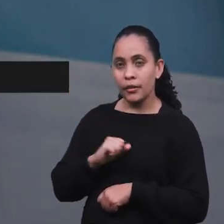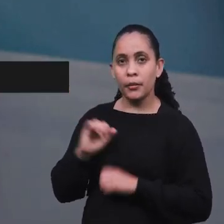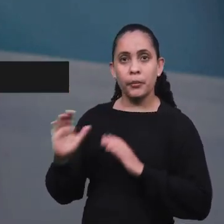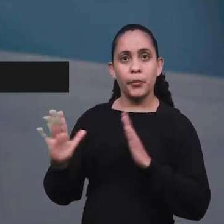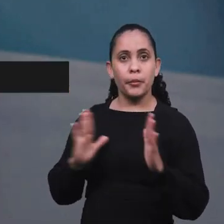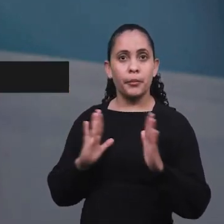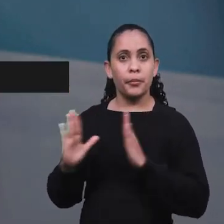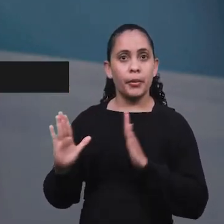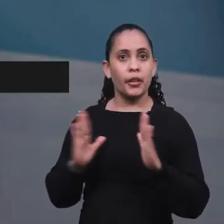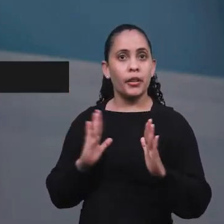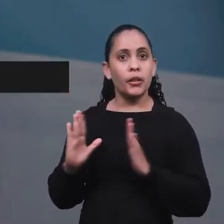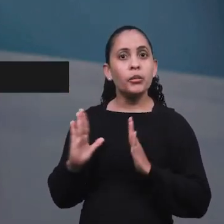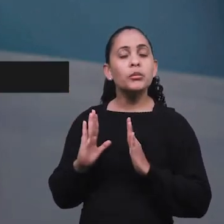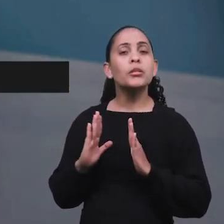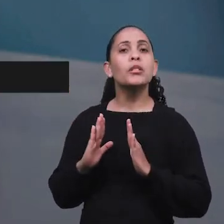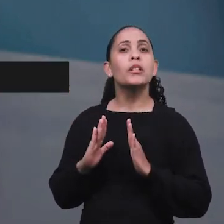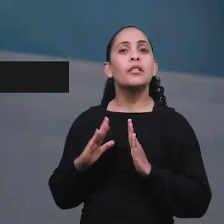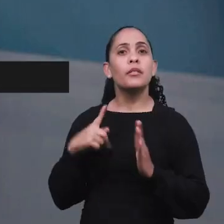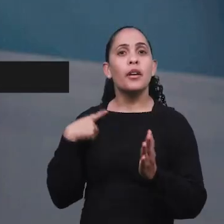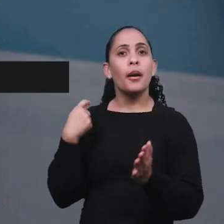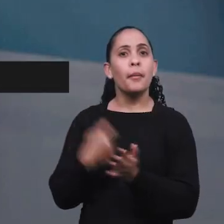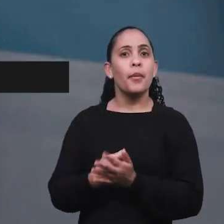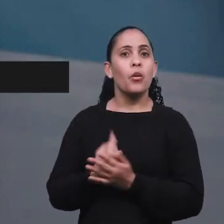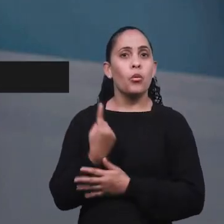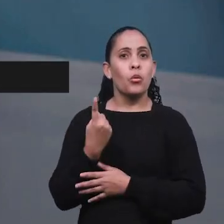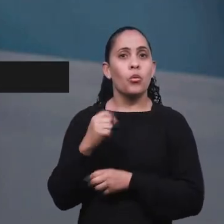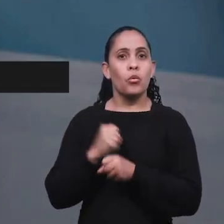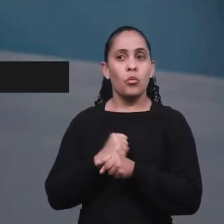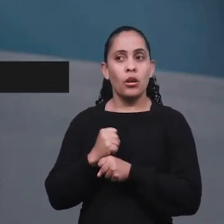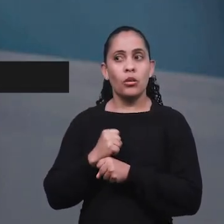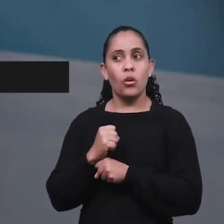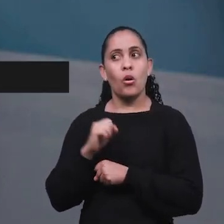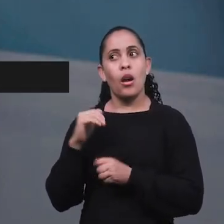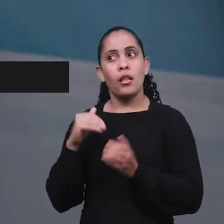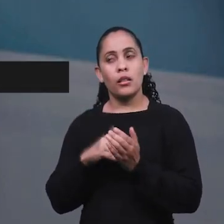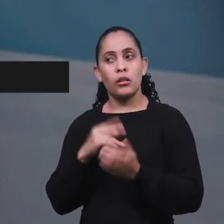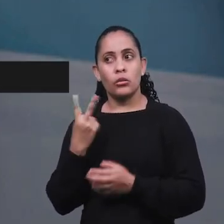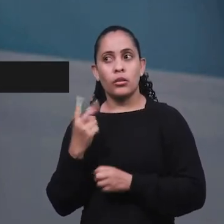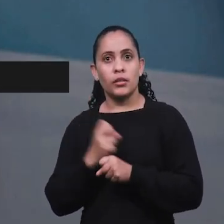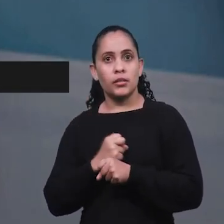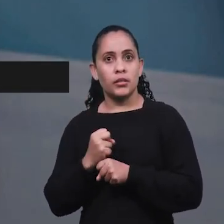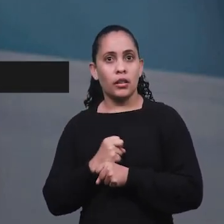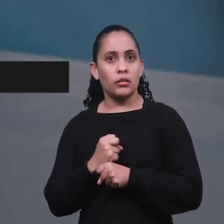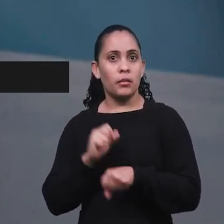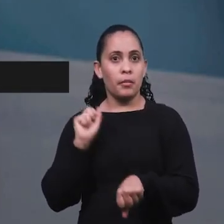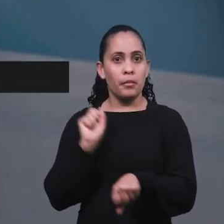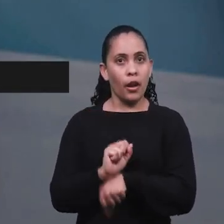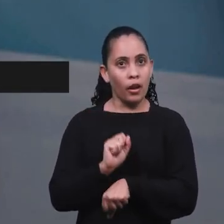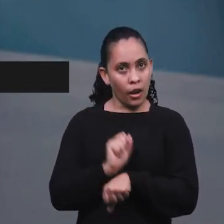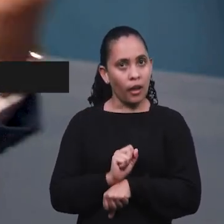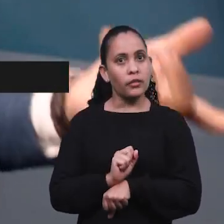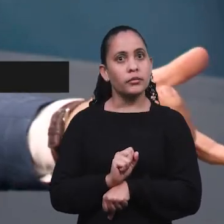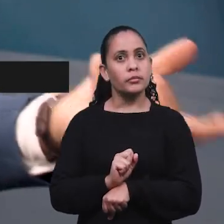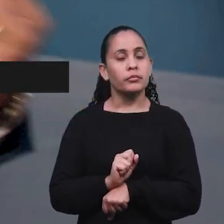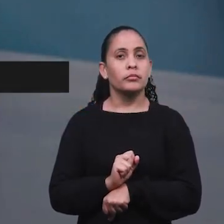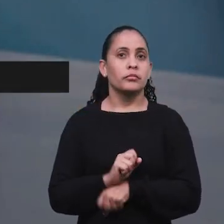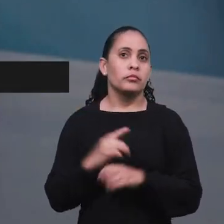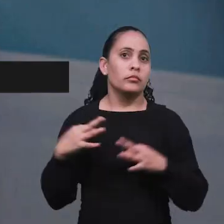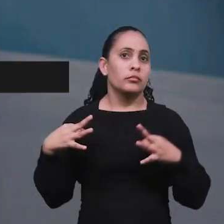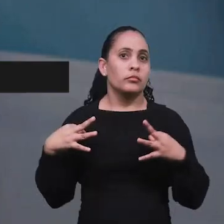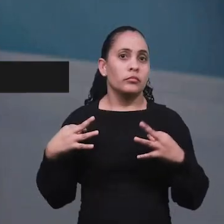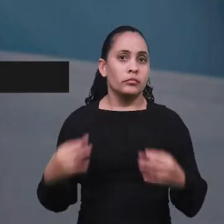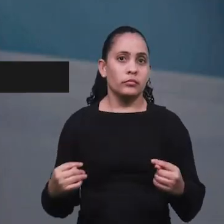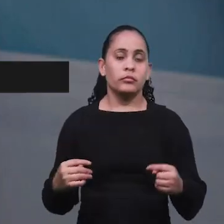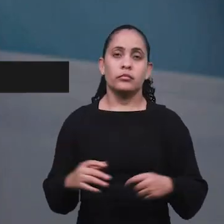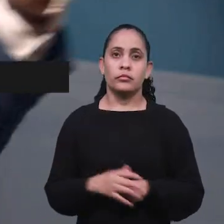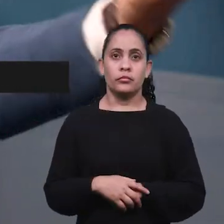incapacidade temporária. Tem seguradora que vai pagar a sua renda por 1 ou até 2 anos de afastamento. Sempre temporário, não total.